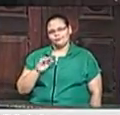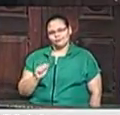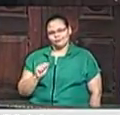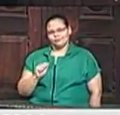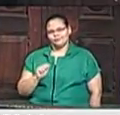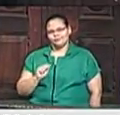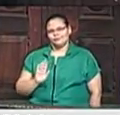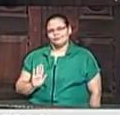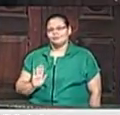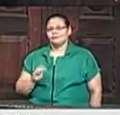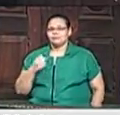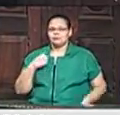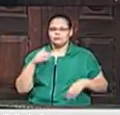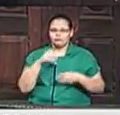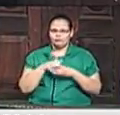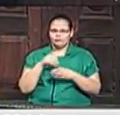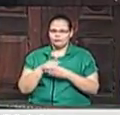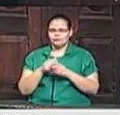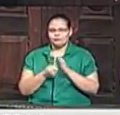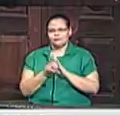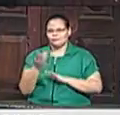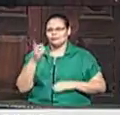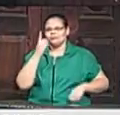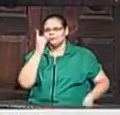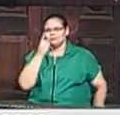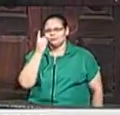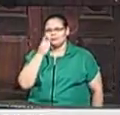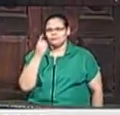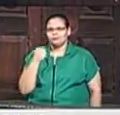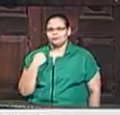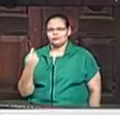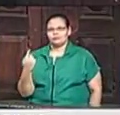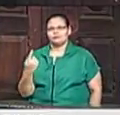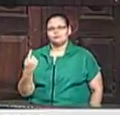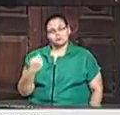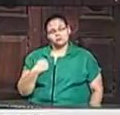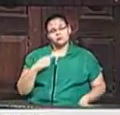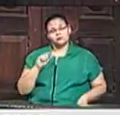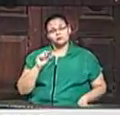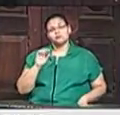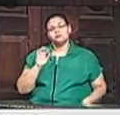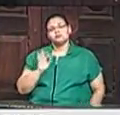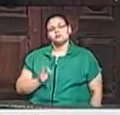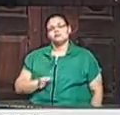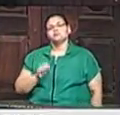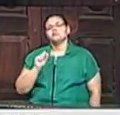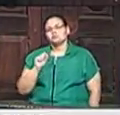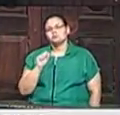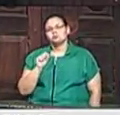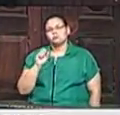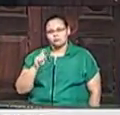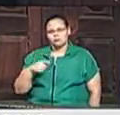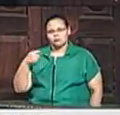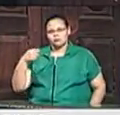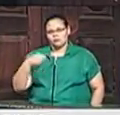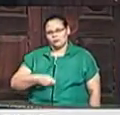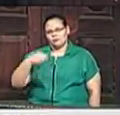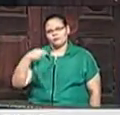aqui, no voto de vários parlamentares, vem a afirmação de que é uma